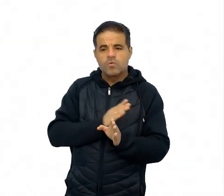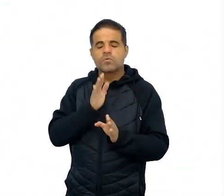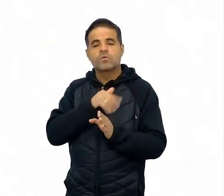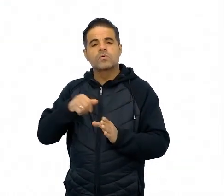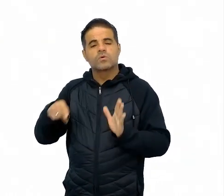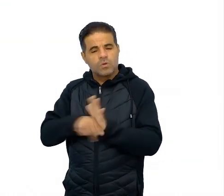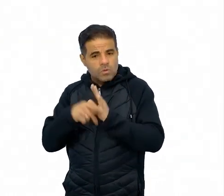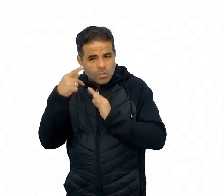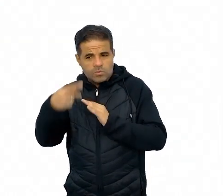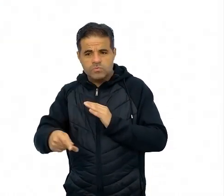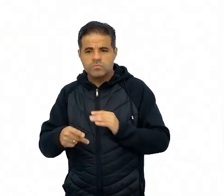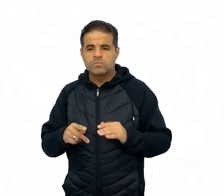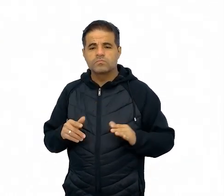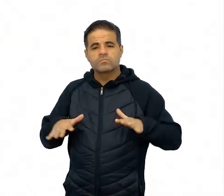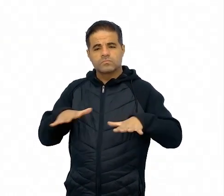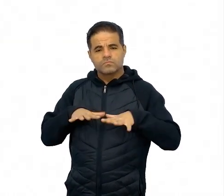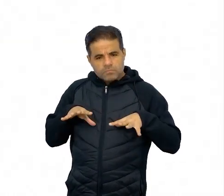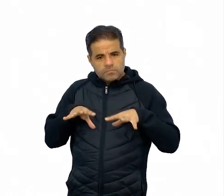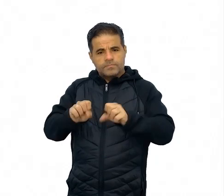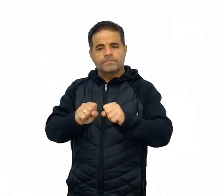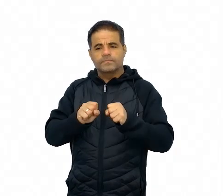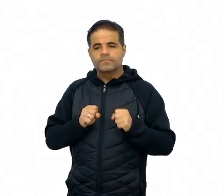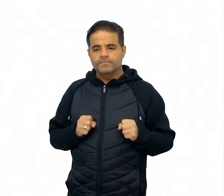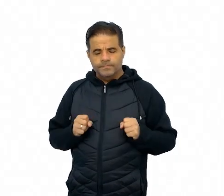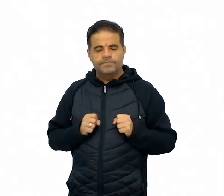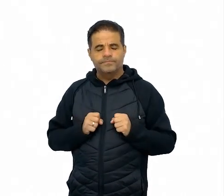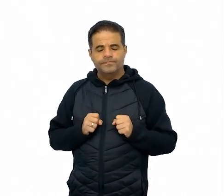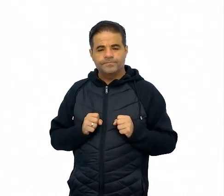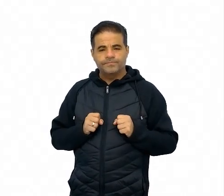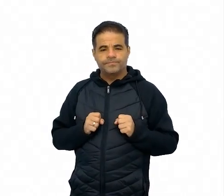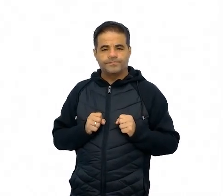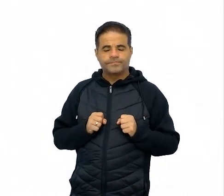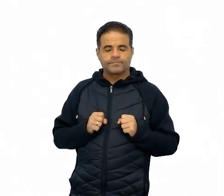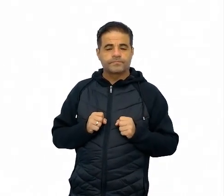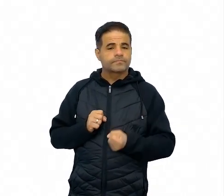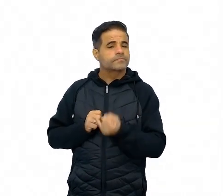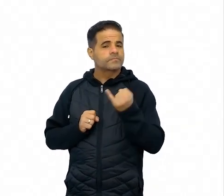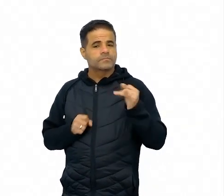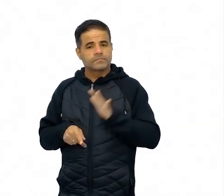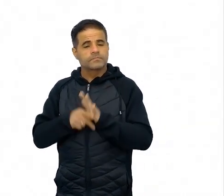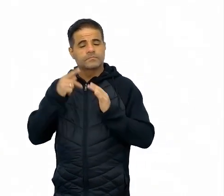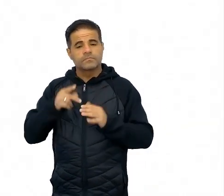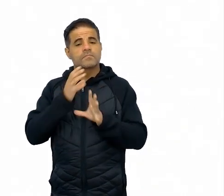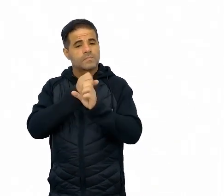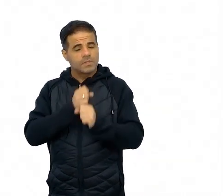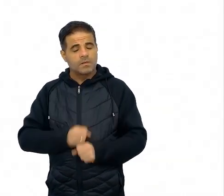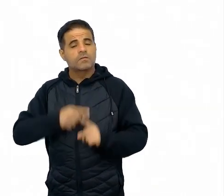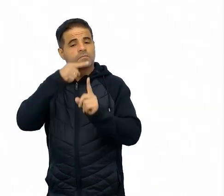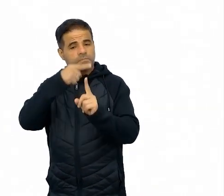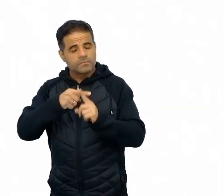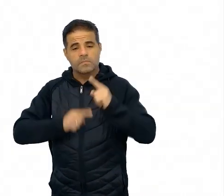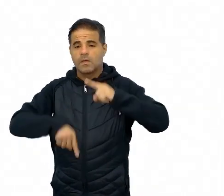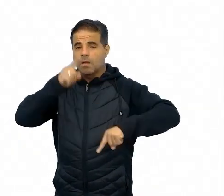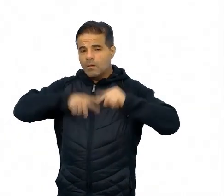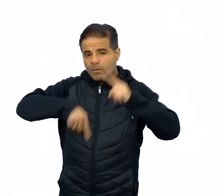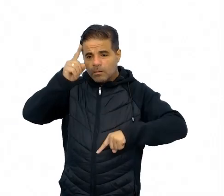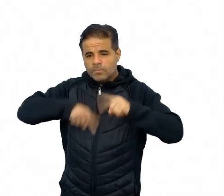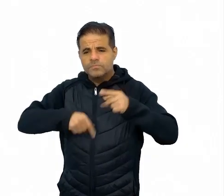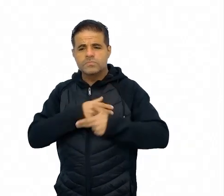das propriedades, né, em relação às propriedades da adição, as propriedades da